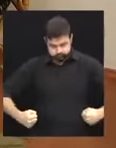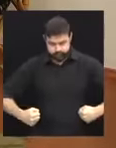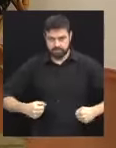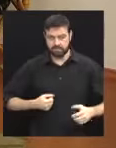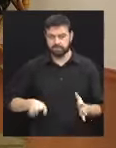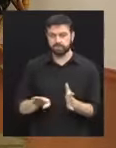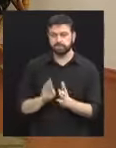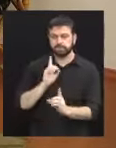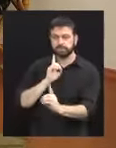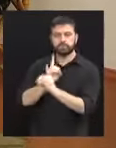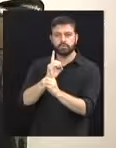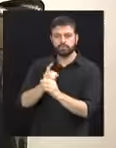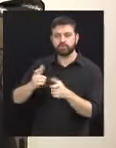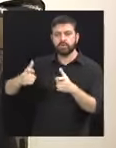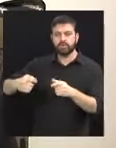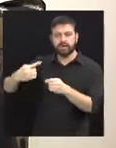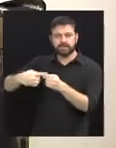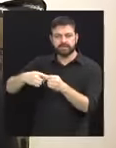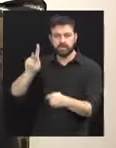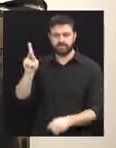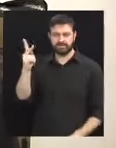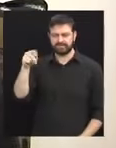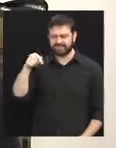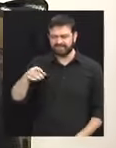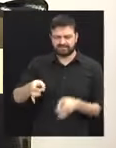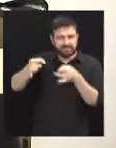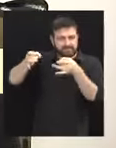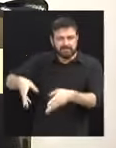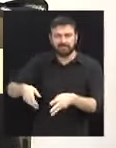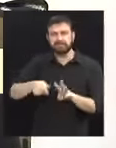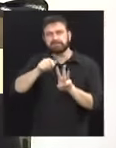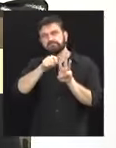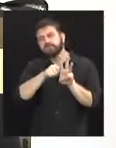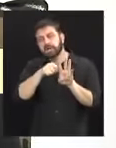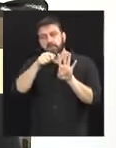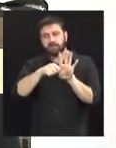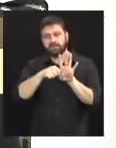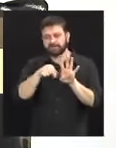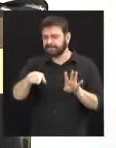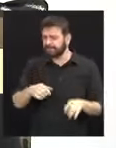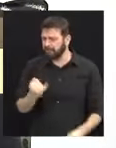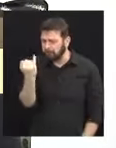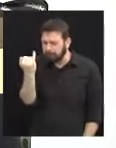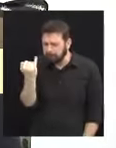em Hortolândia, abandonado já, provavelmente ele estava vagando há uns 3, 4 meses, porque o estado dele era